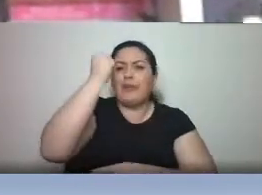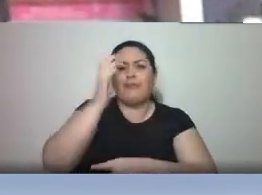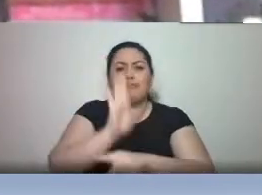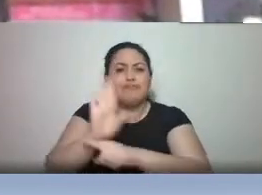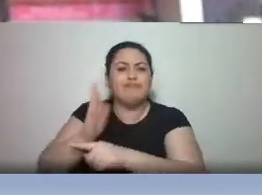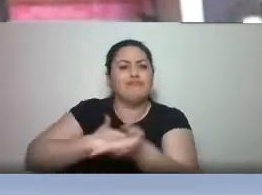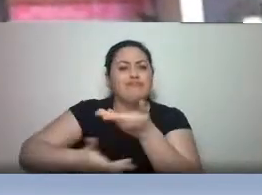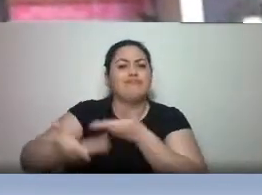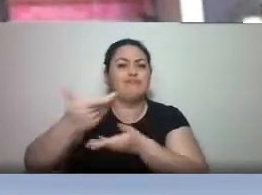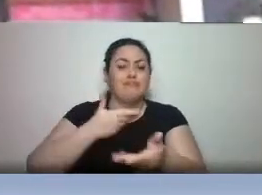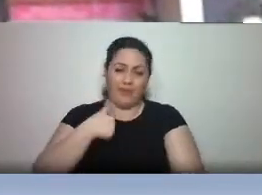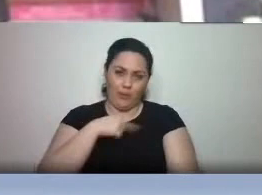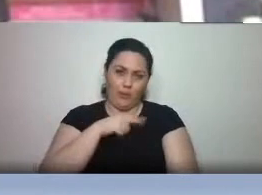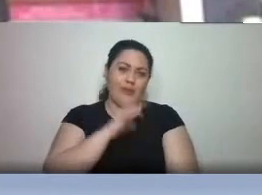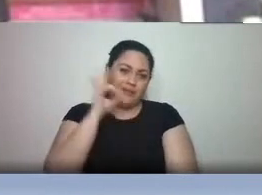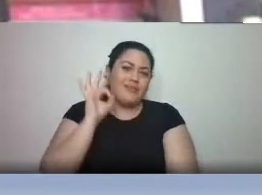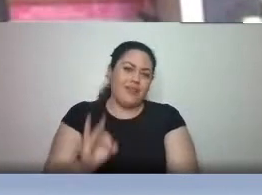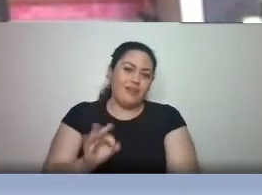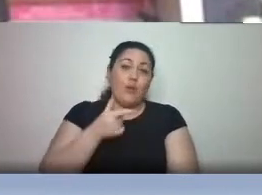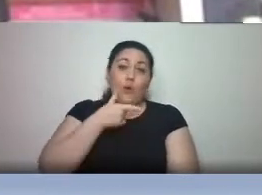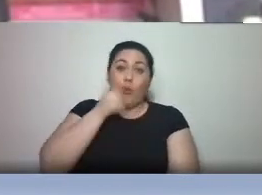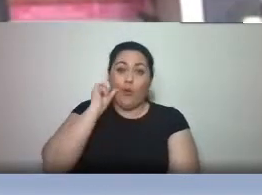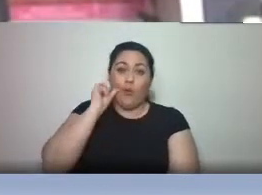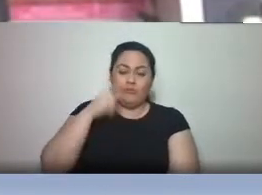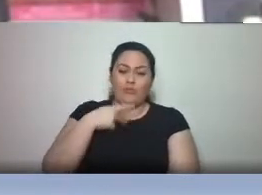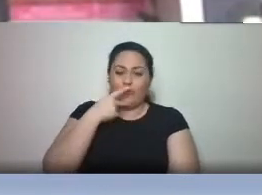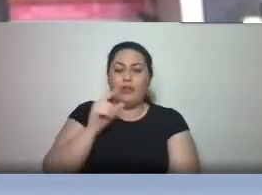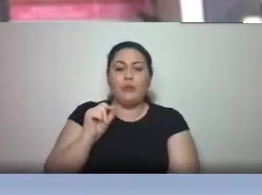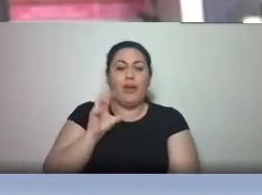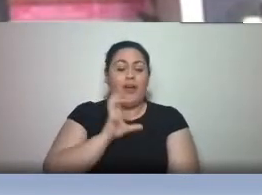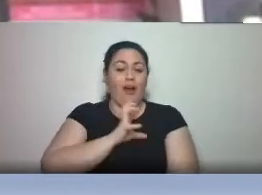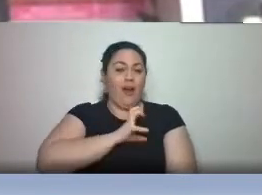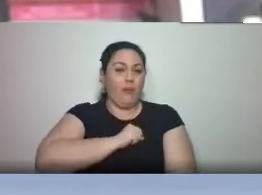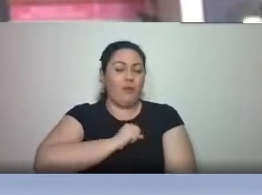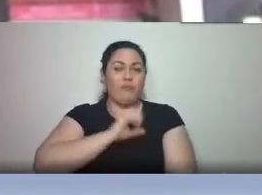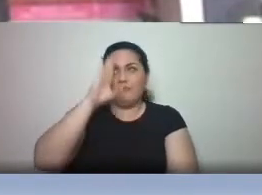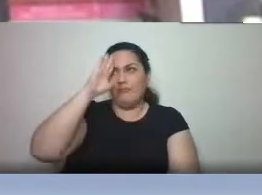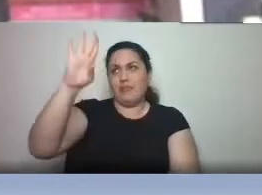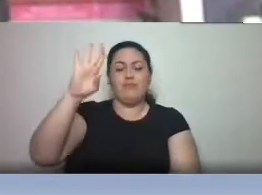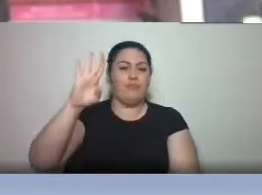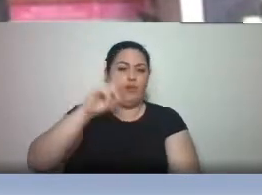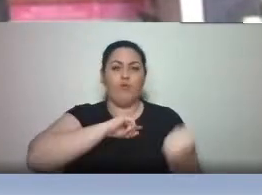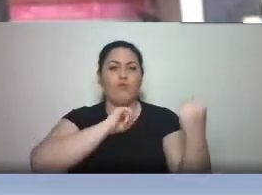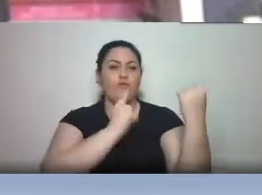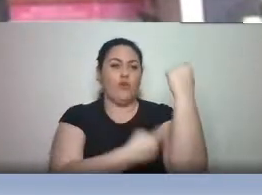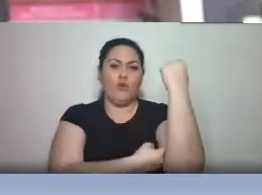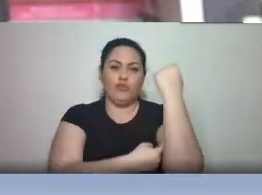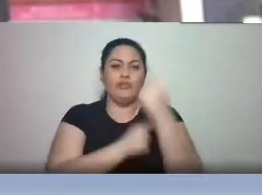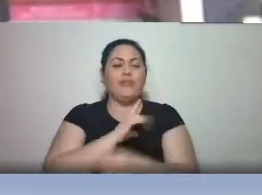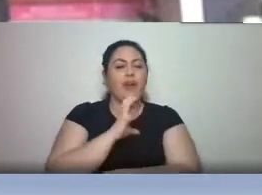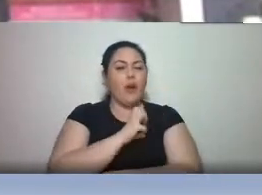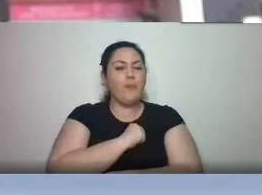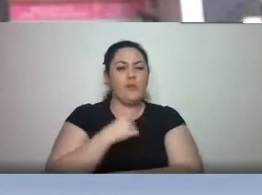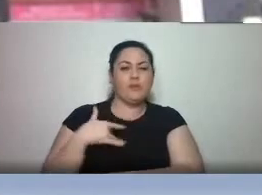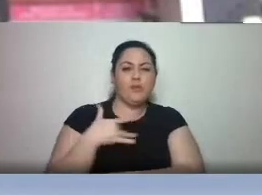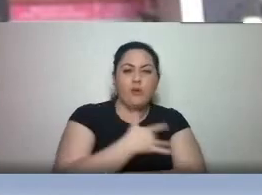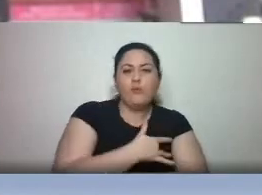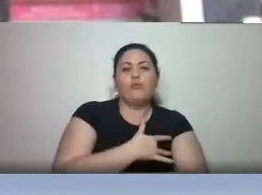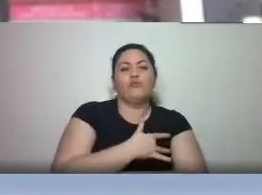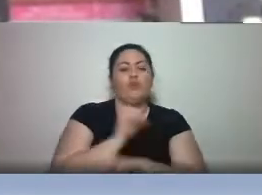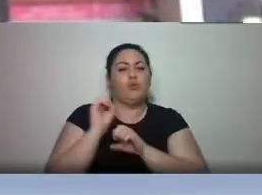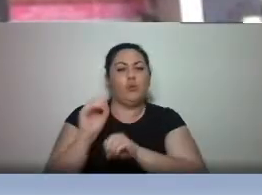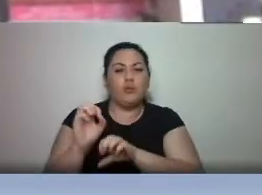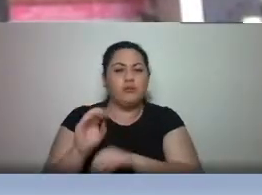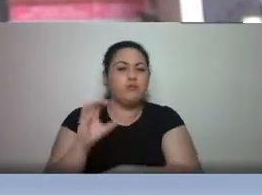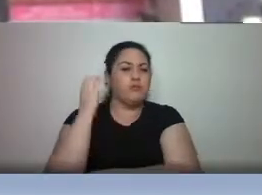tenho também essa certeza, eu falei ontem sobre isso, de que o amor é a força mais poderosa que existe. O amor pela saúde, pela educação, pela